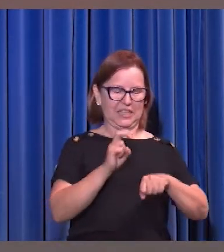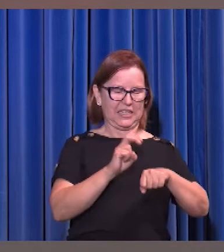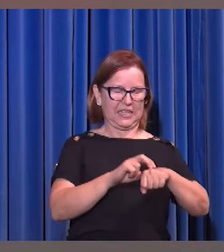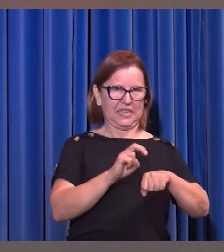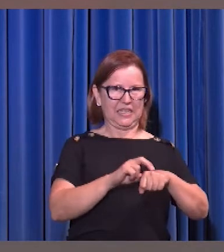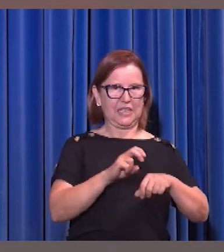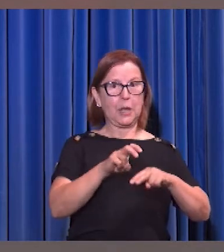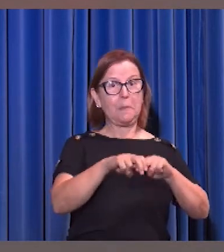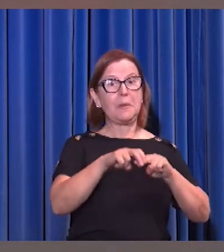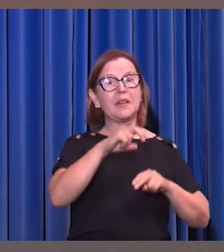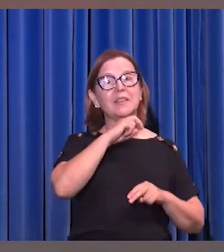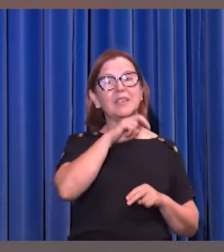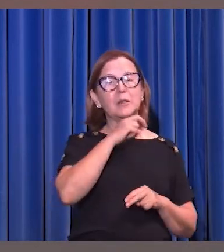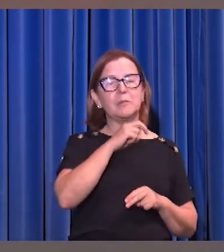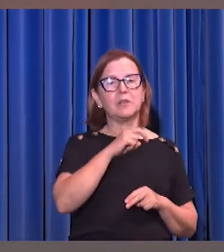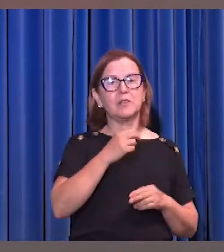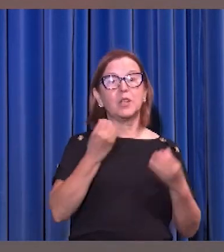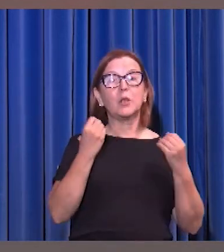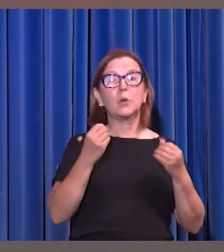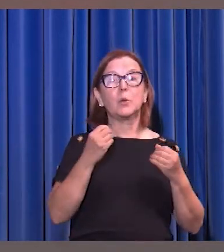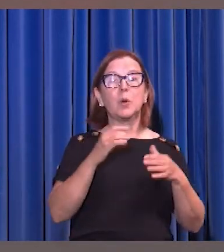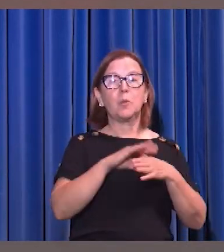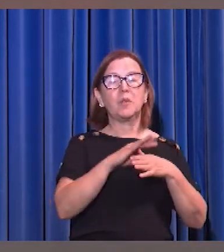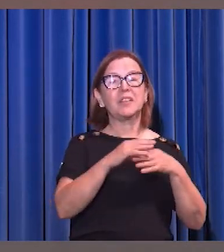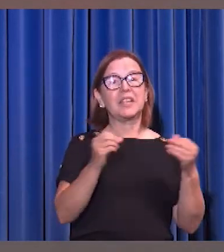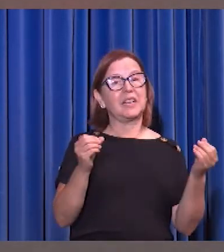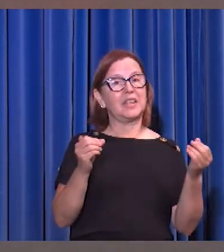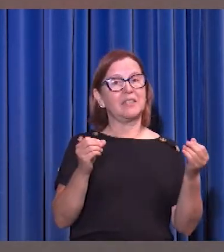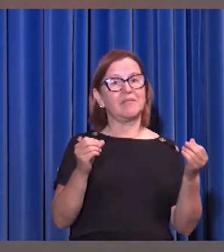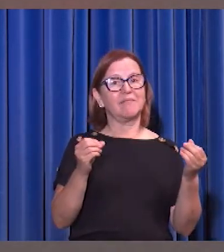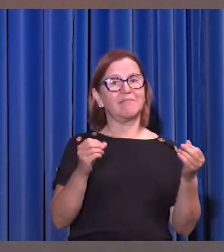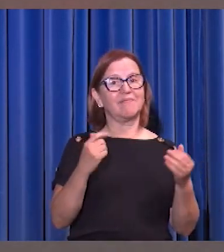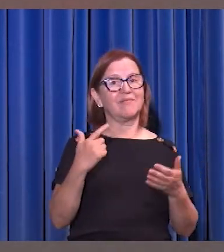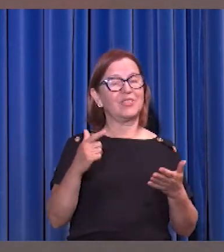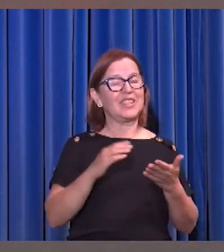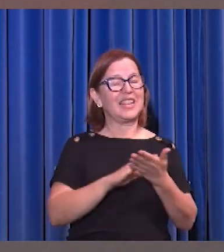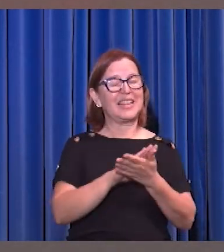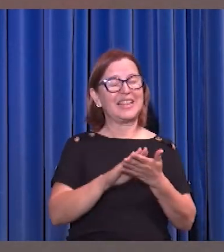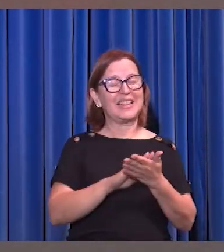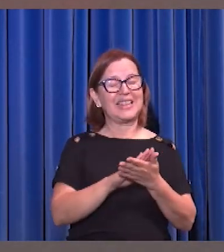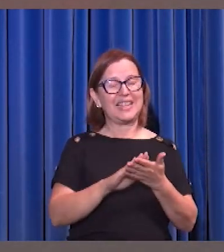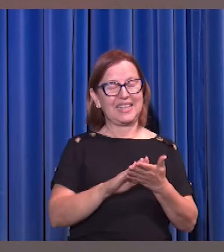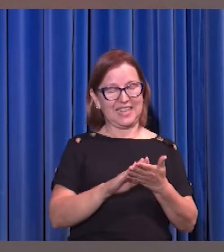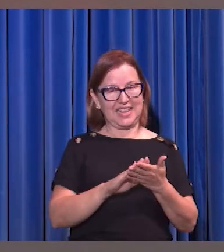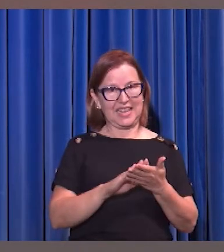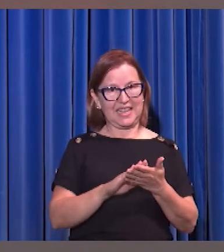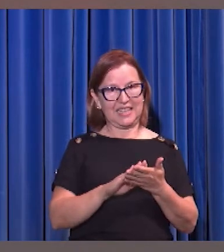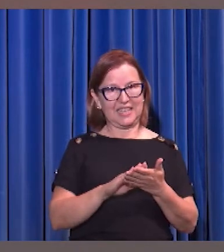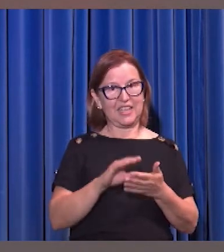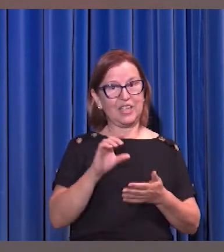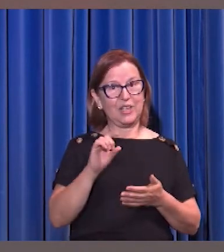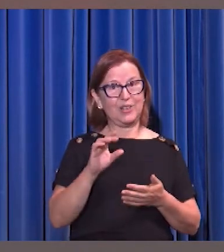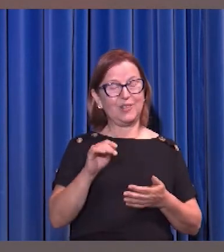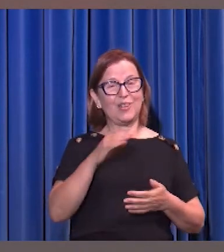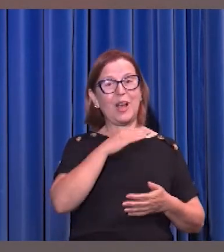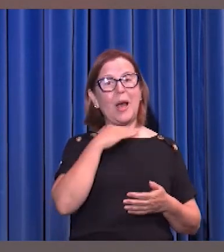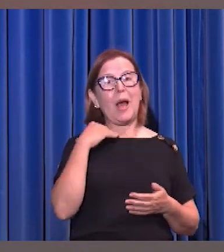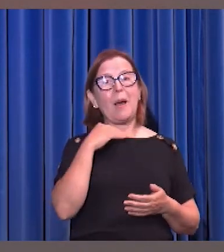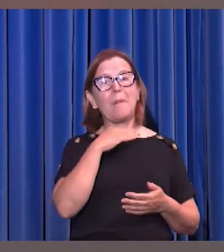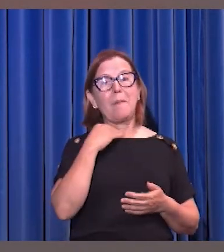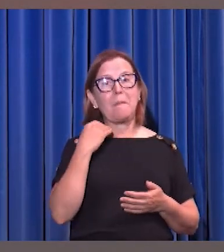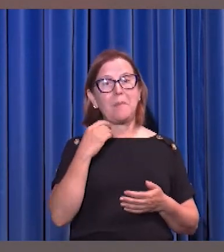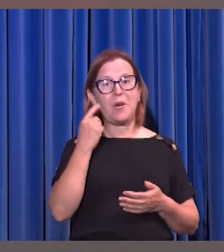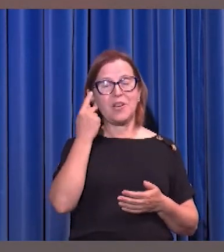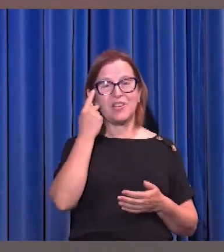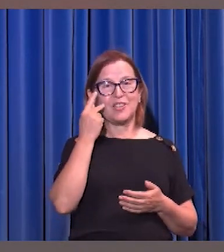vão ser curados de sua mordida? Não há nada além de morte esperando por eles como resultado de sua ferida,